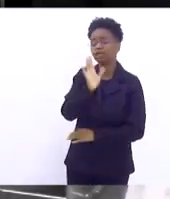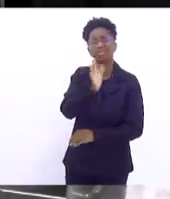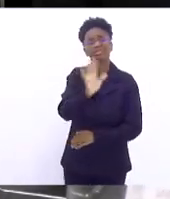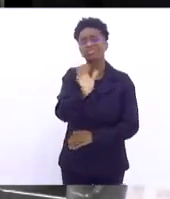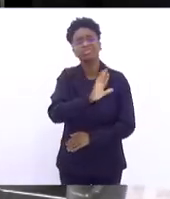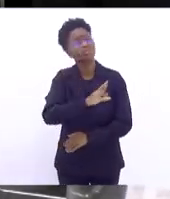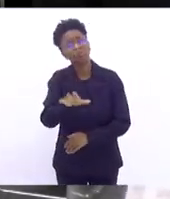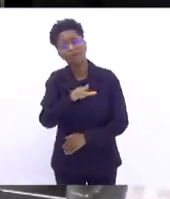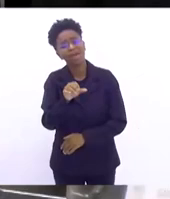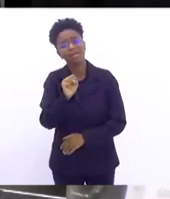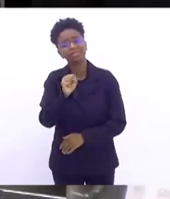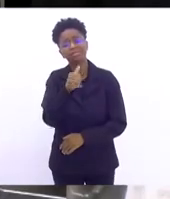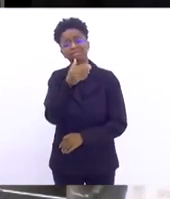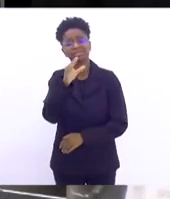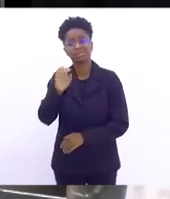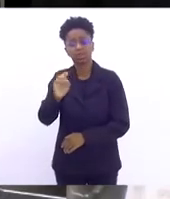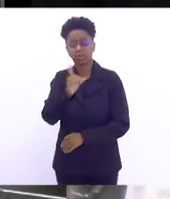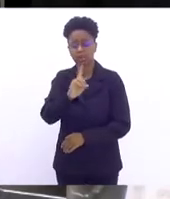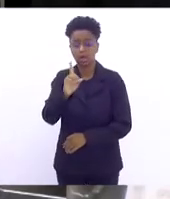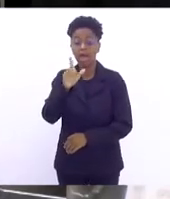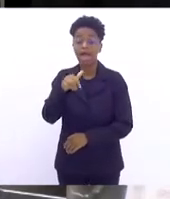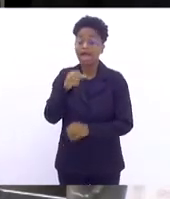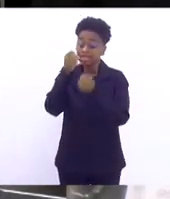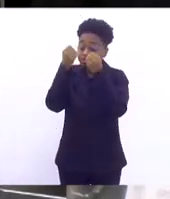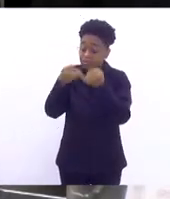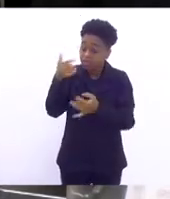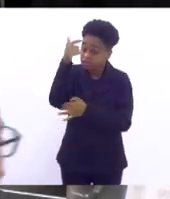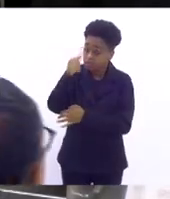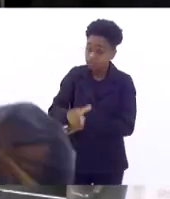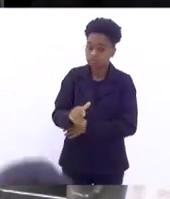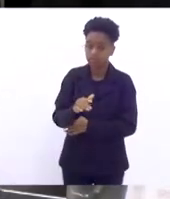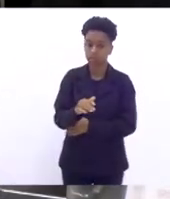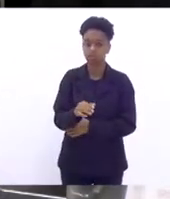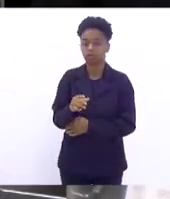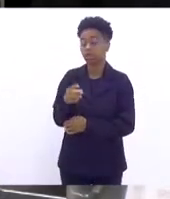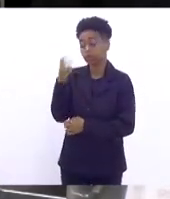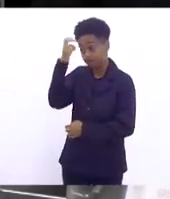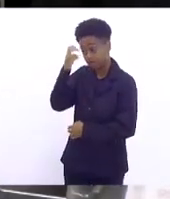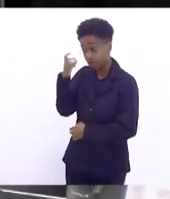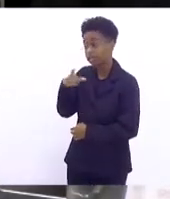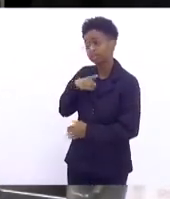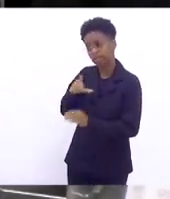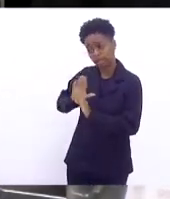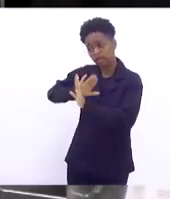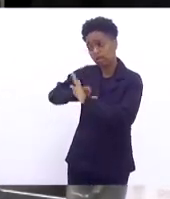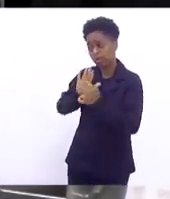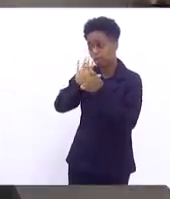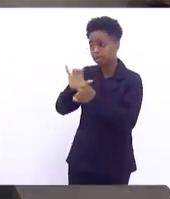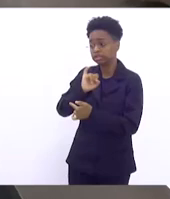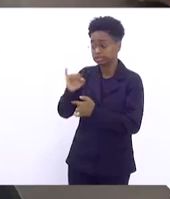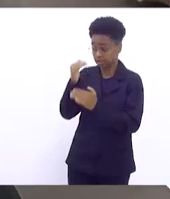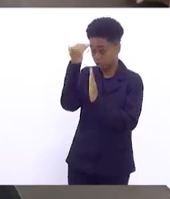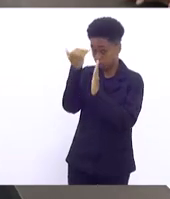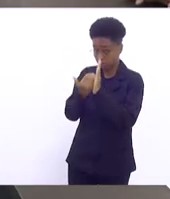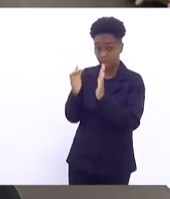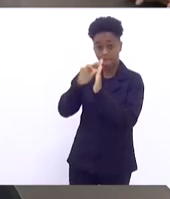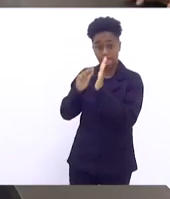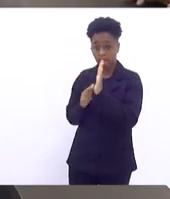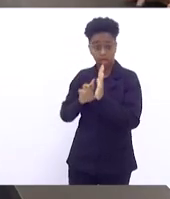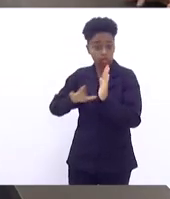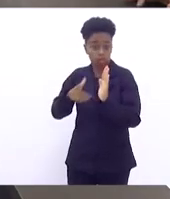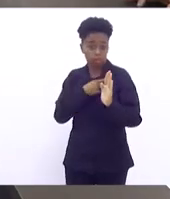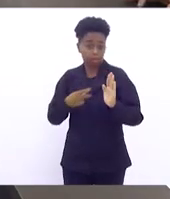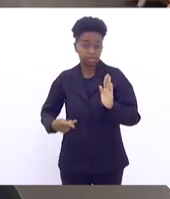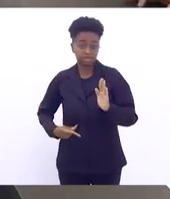É para reforçar reforçar reforçar porque cumprido os requisitos não cabe ao presidente